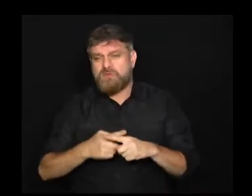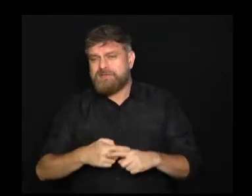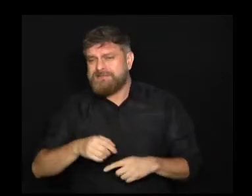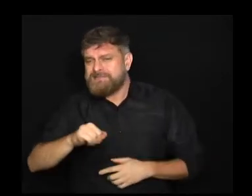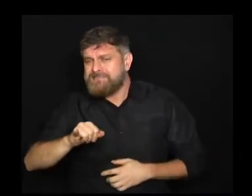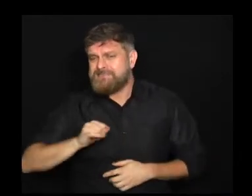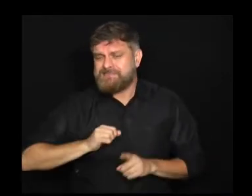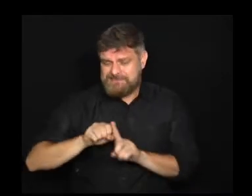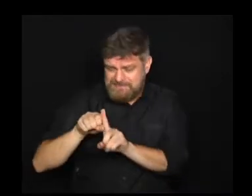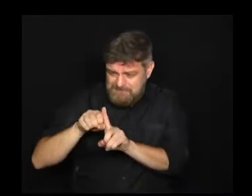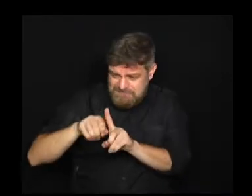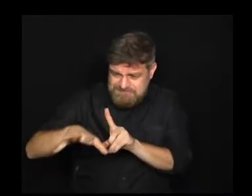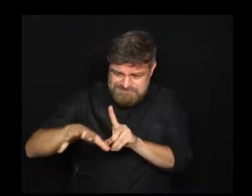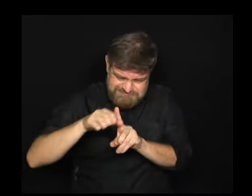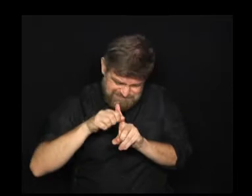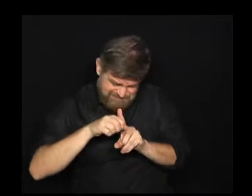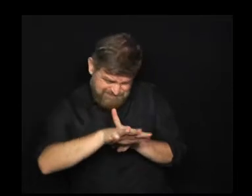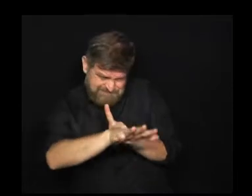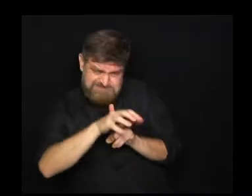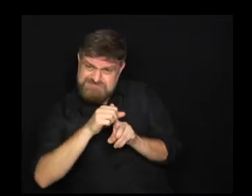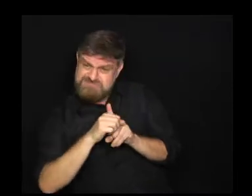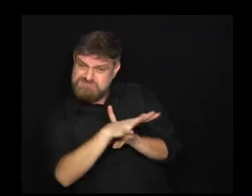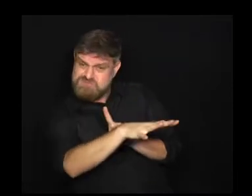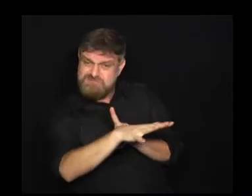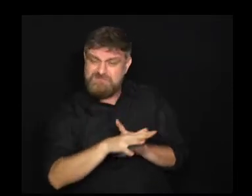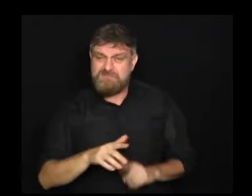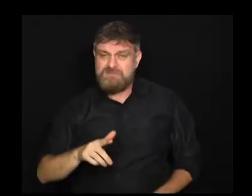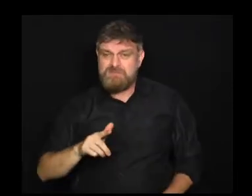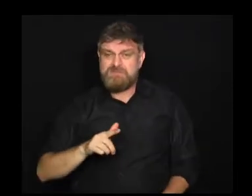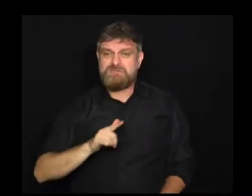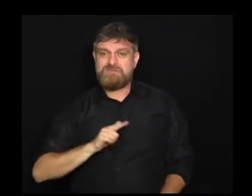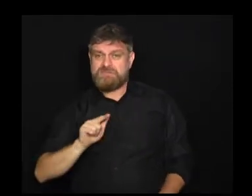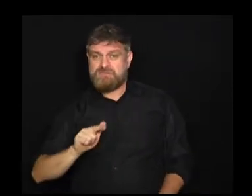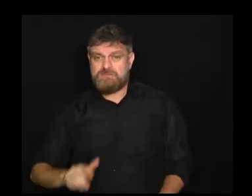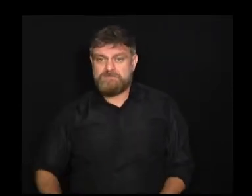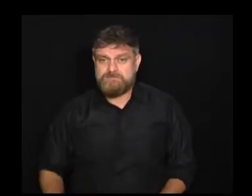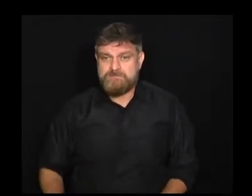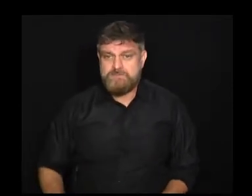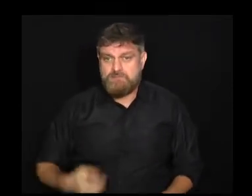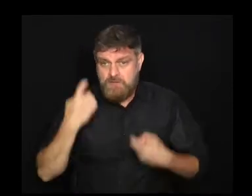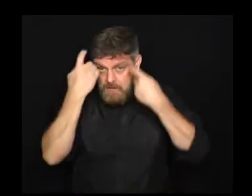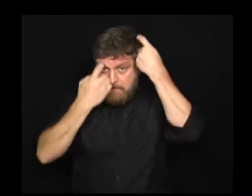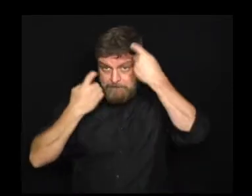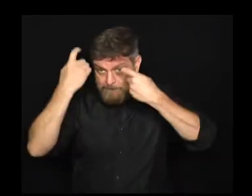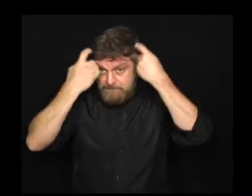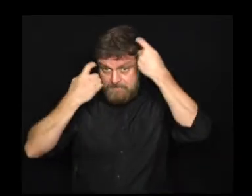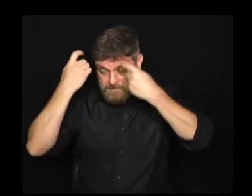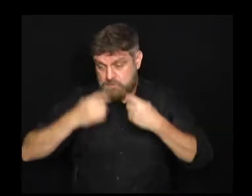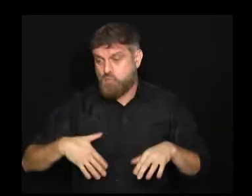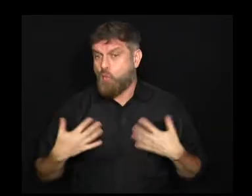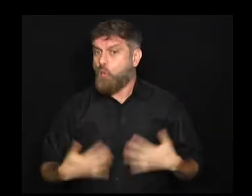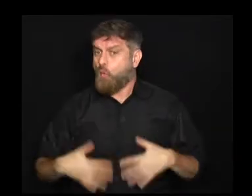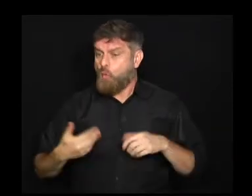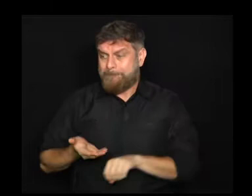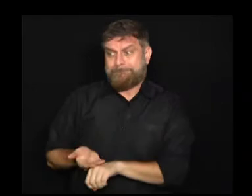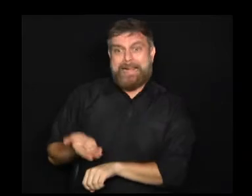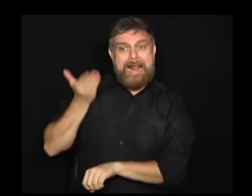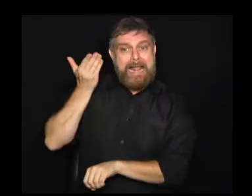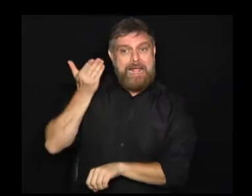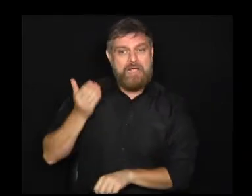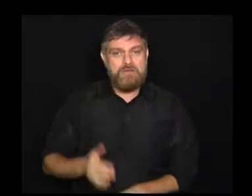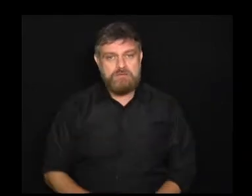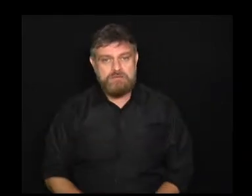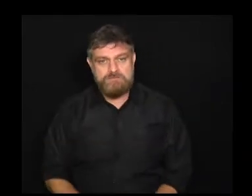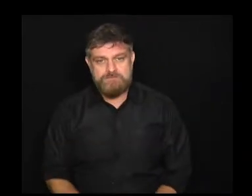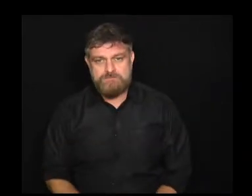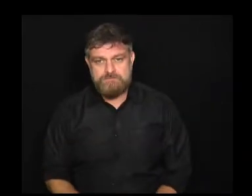essa transmissão se difundir, passa a ser uma preocupação muito maior.